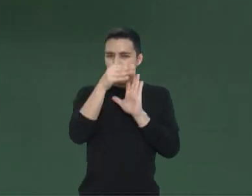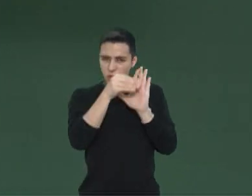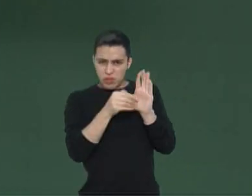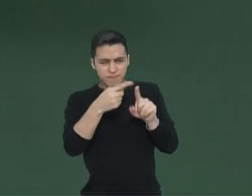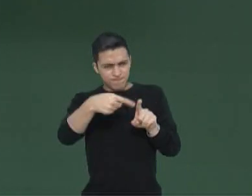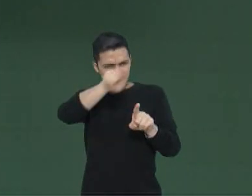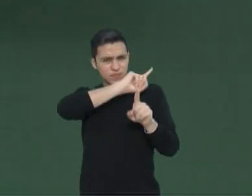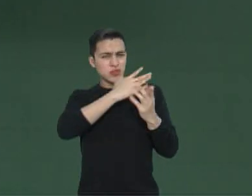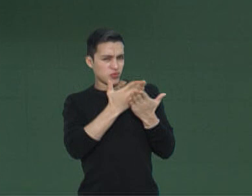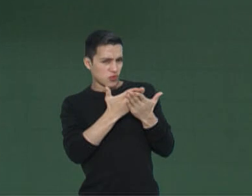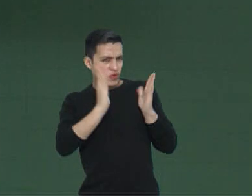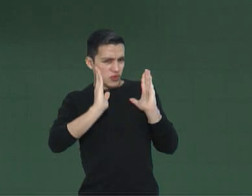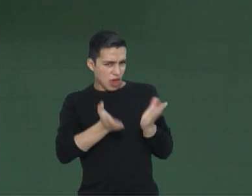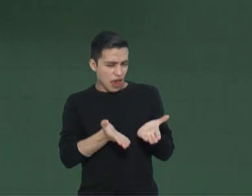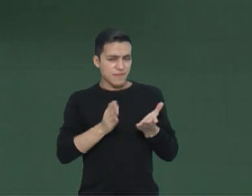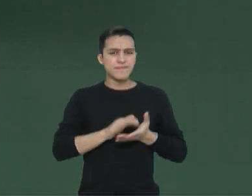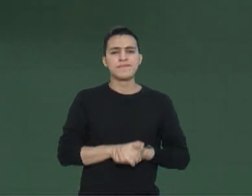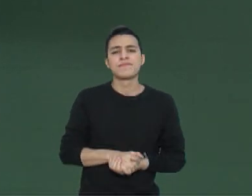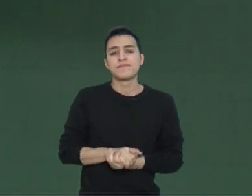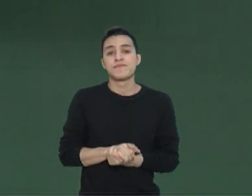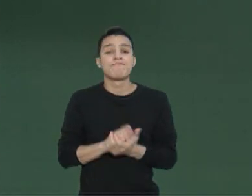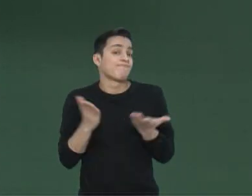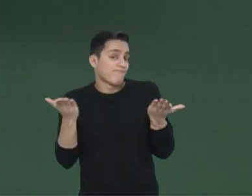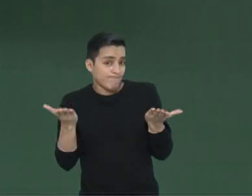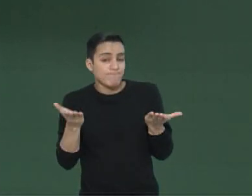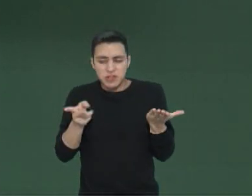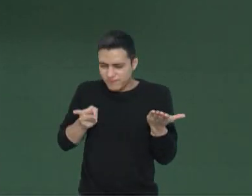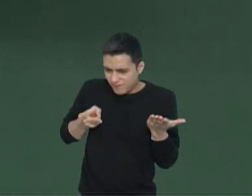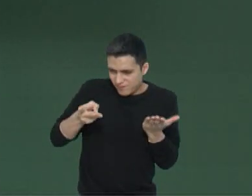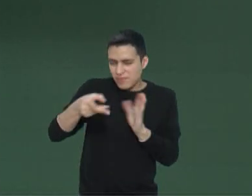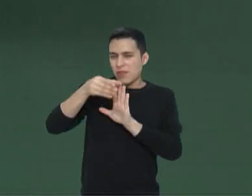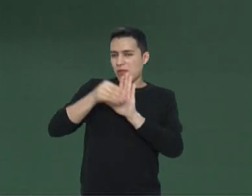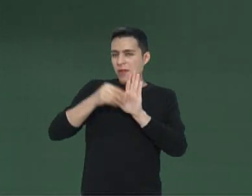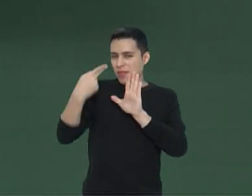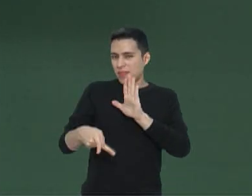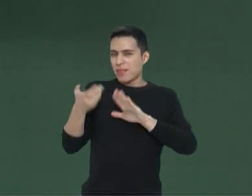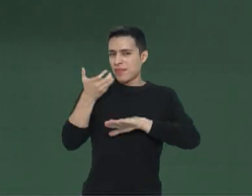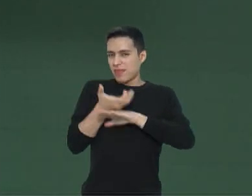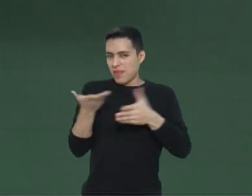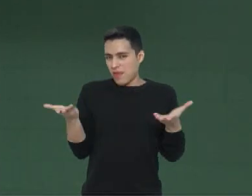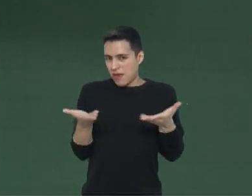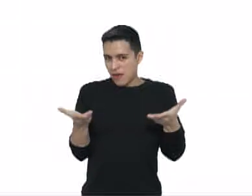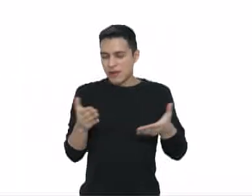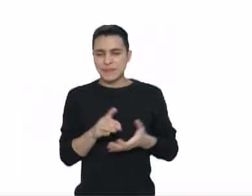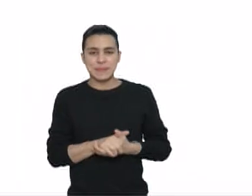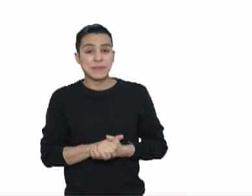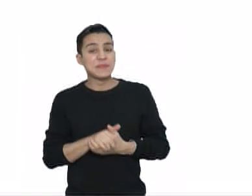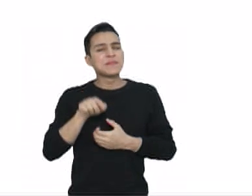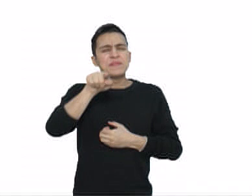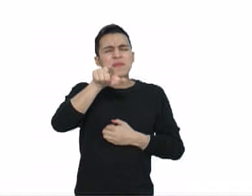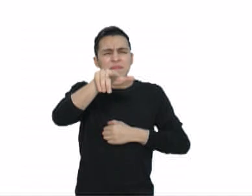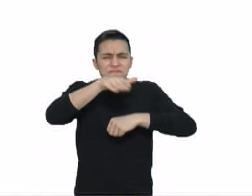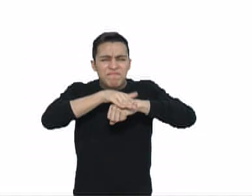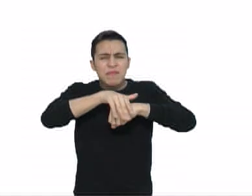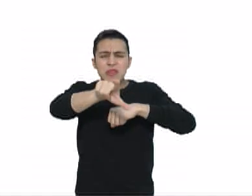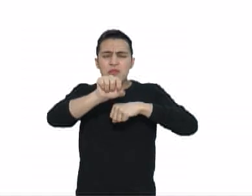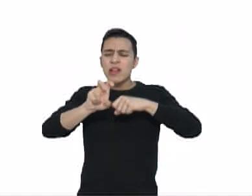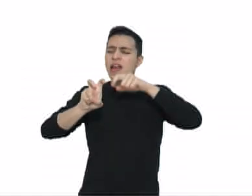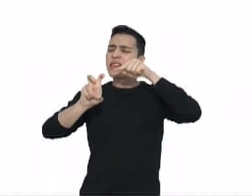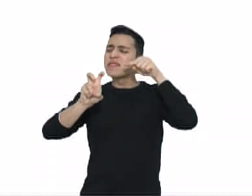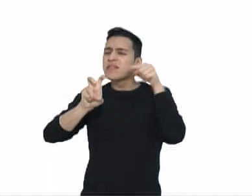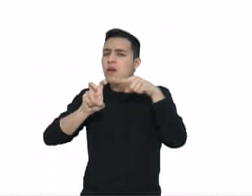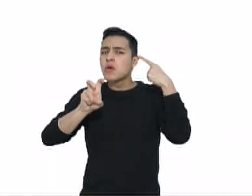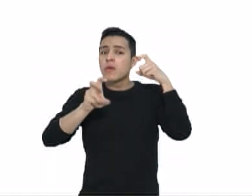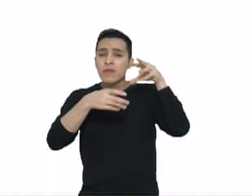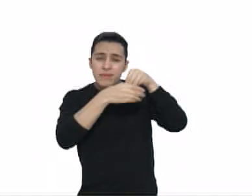estudado no trimestre anterior e seguir com a nossa matéria dessa aula. Escolha 5 sons em sua